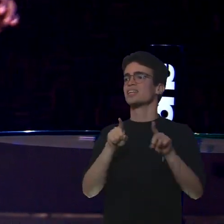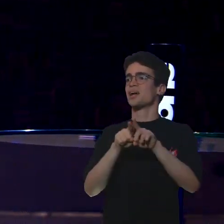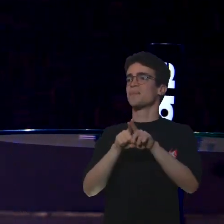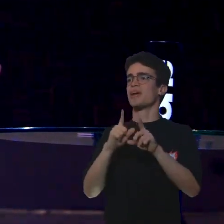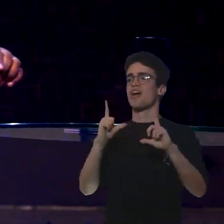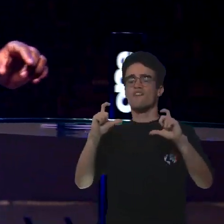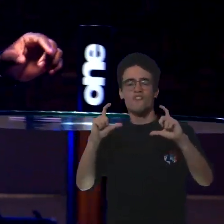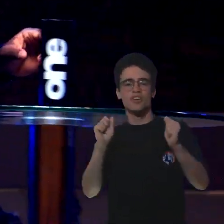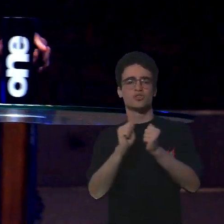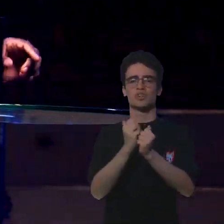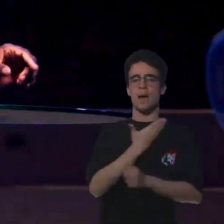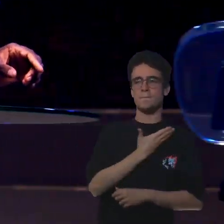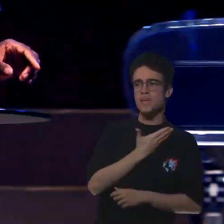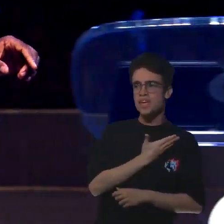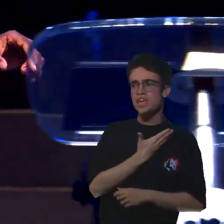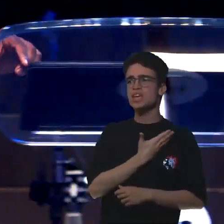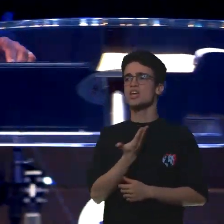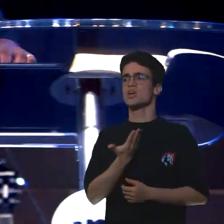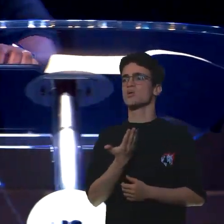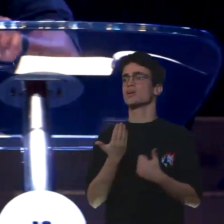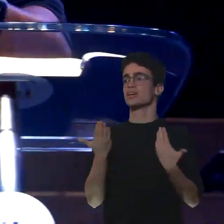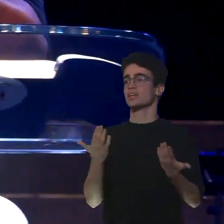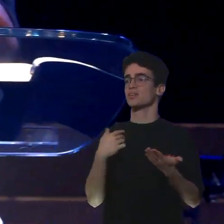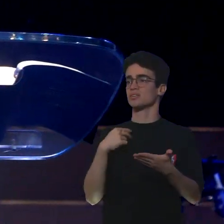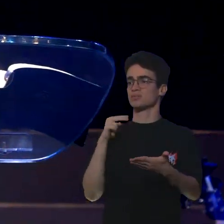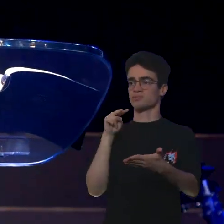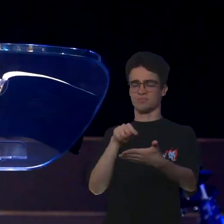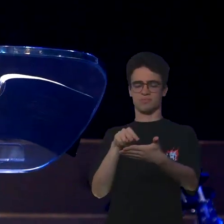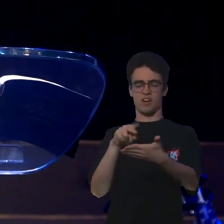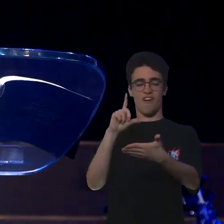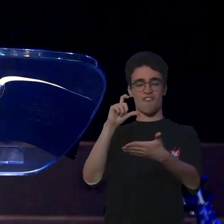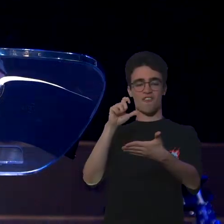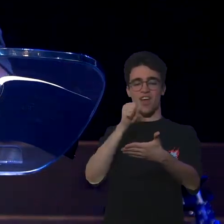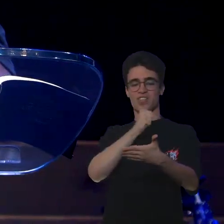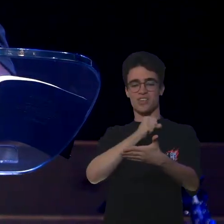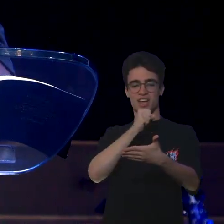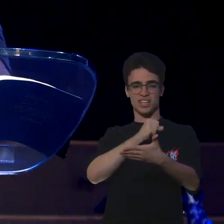amigos, assim. E aí você olha para aquela foto antiga